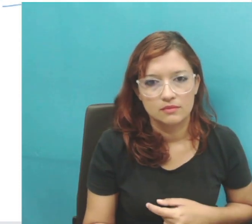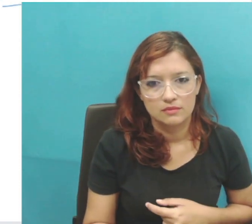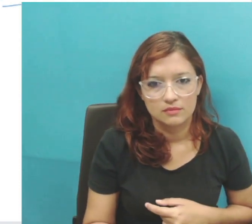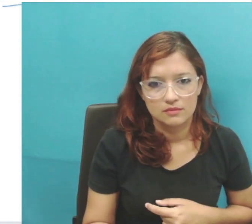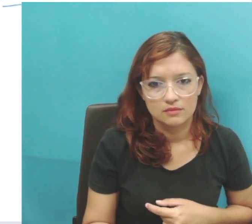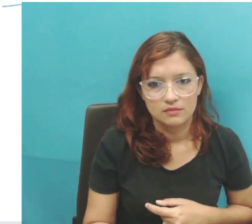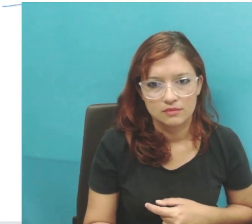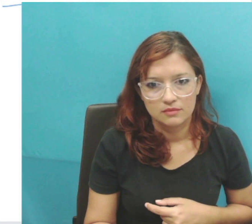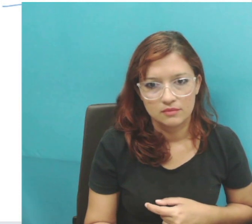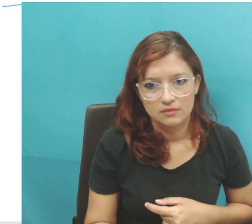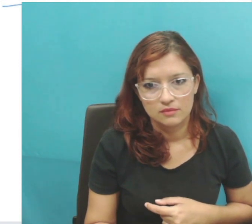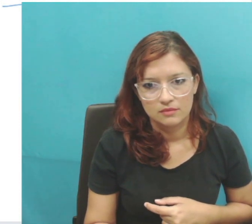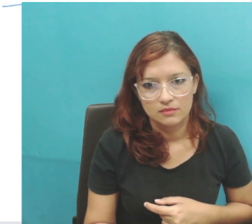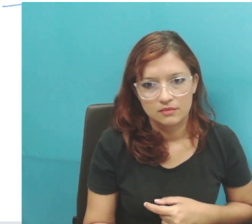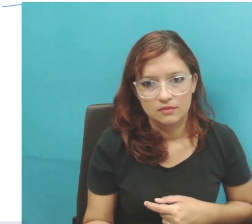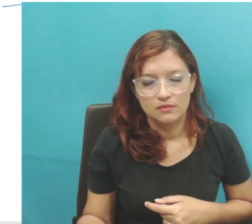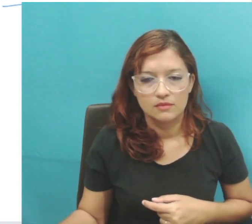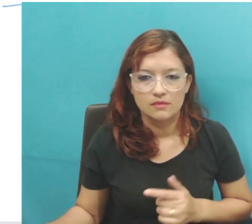ele.